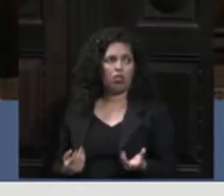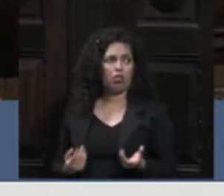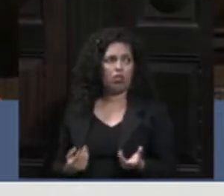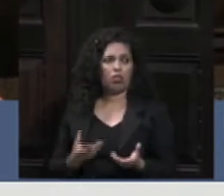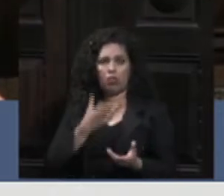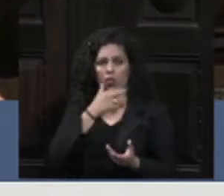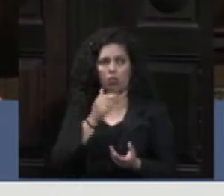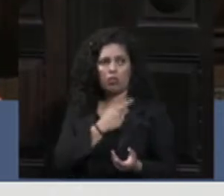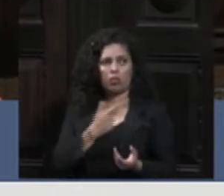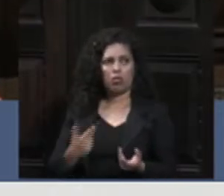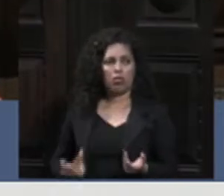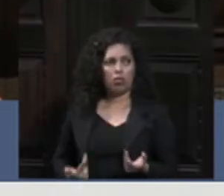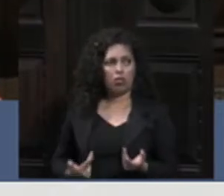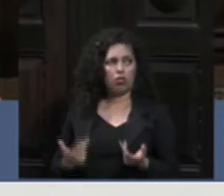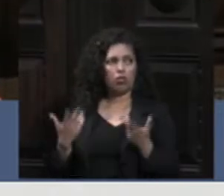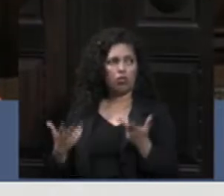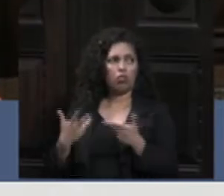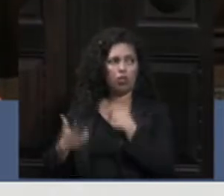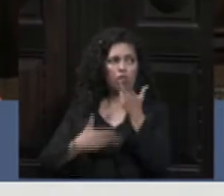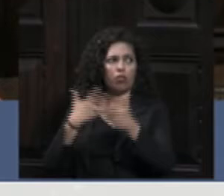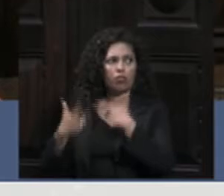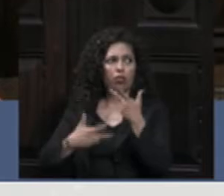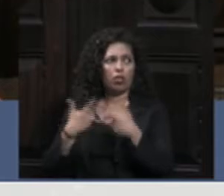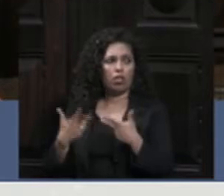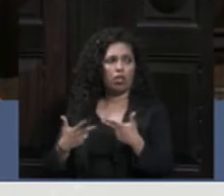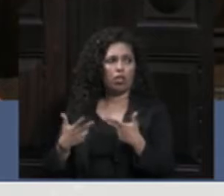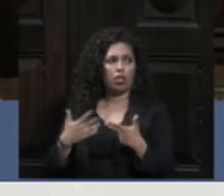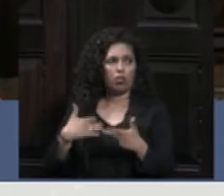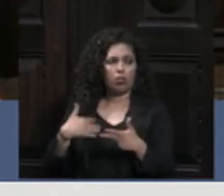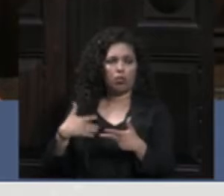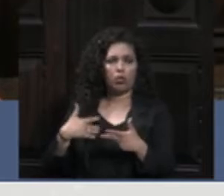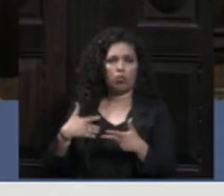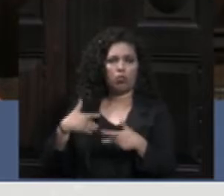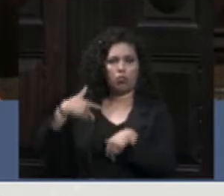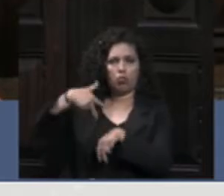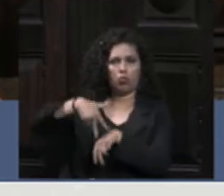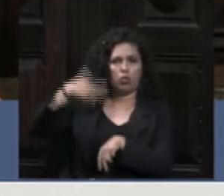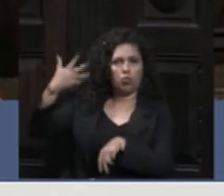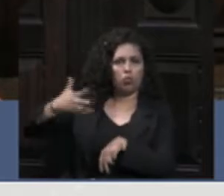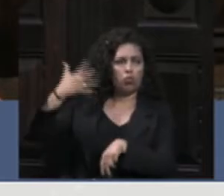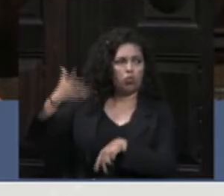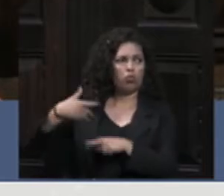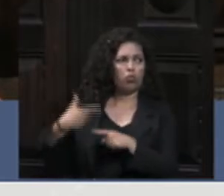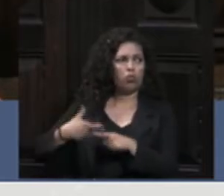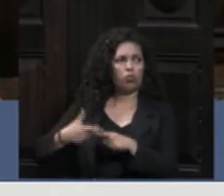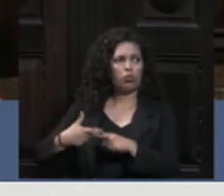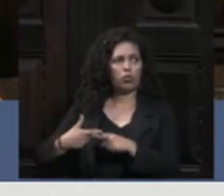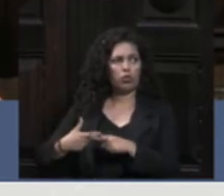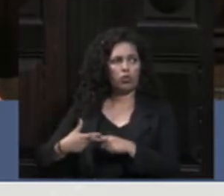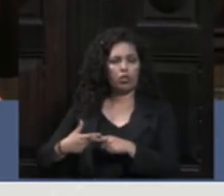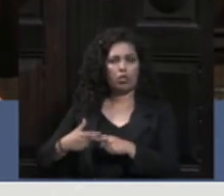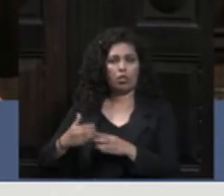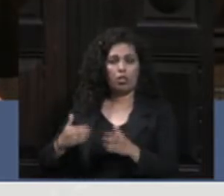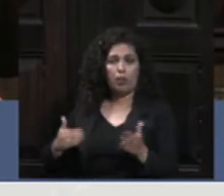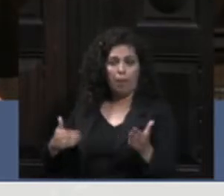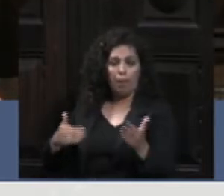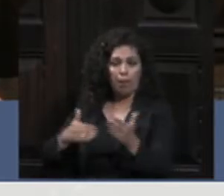senhor presidente, queria deixar esse meu depoimento, porque daqui a 12